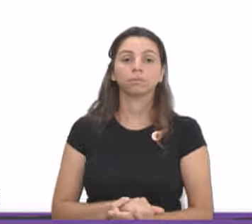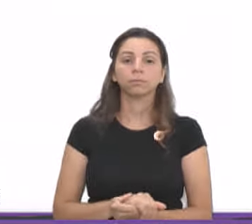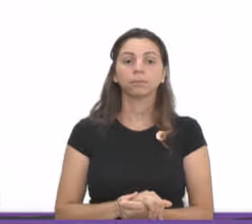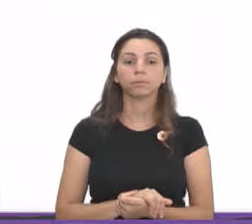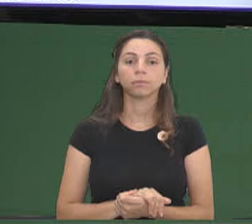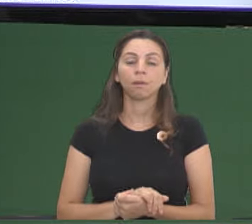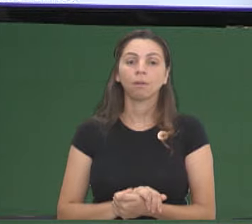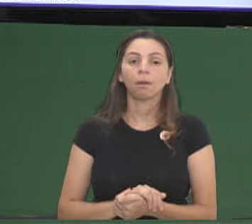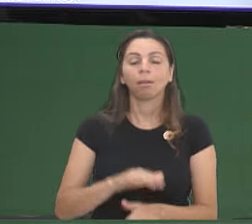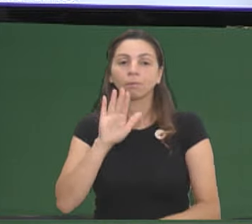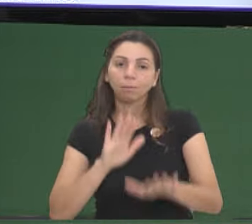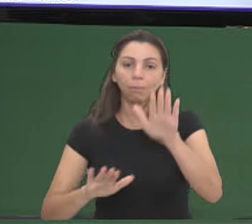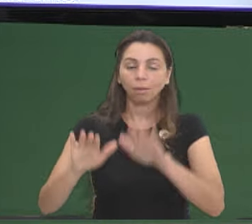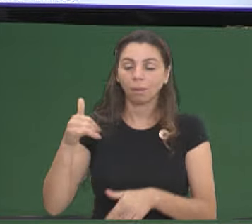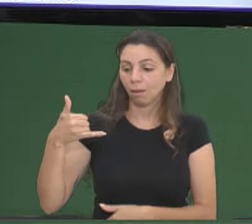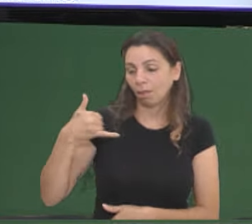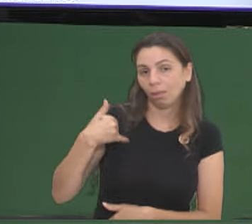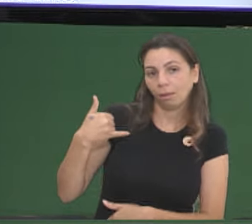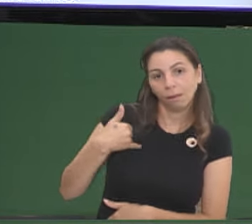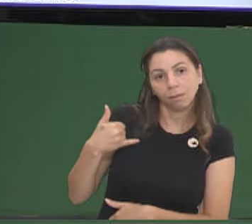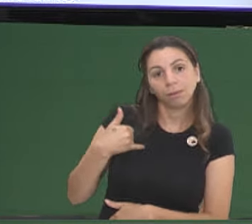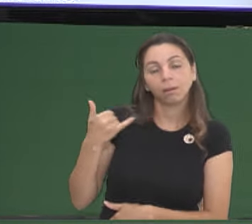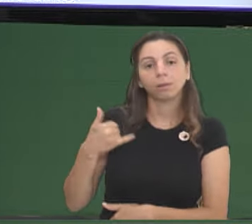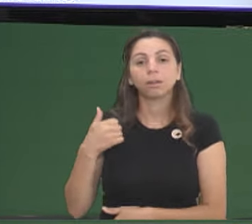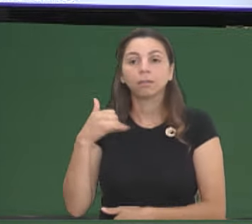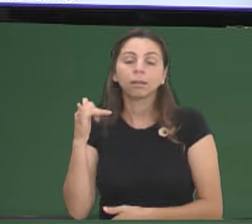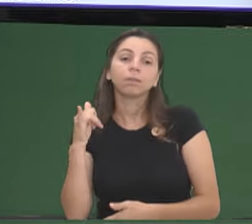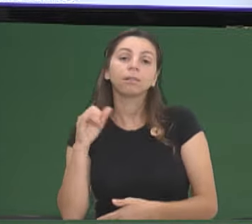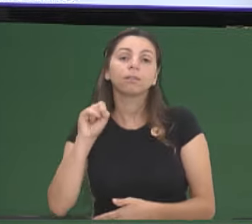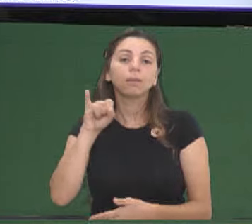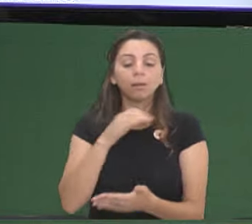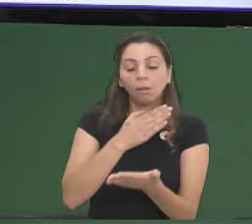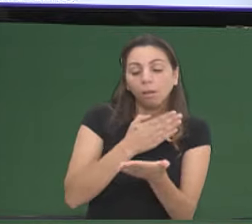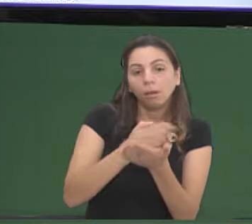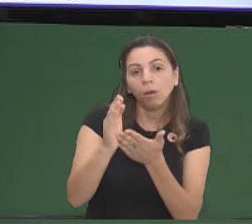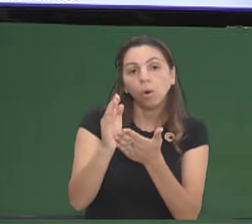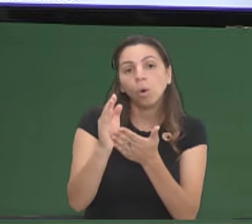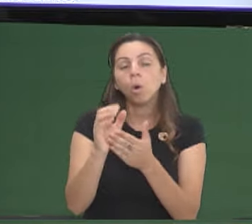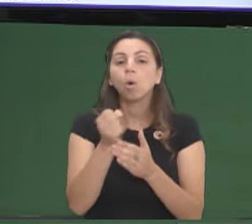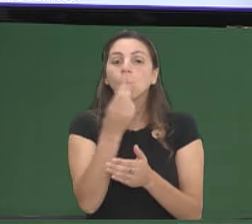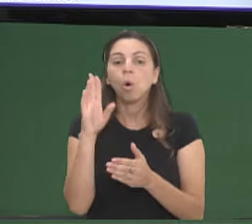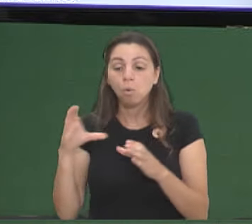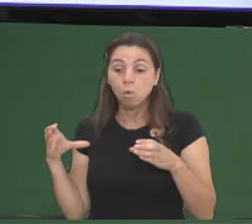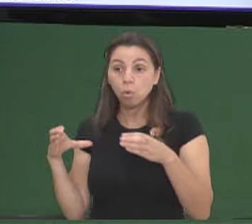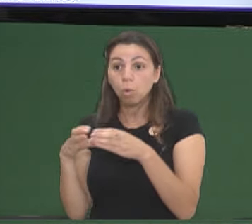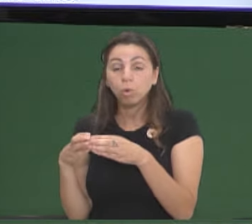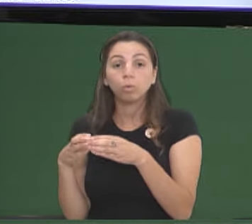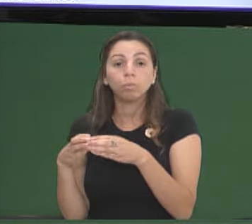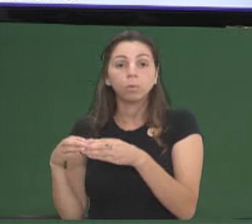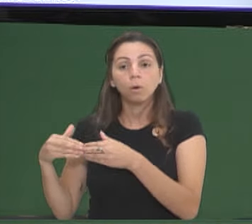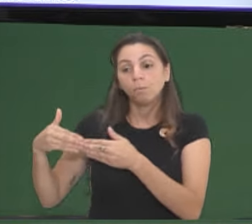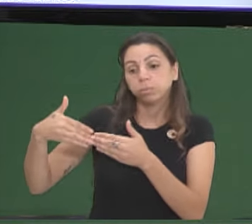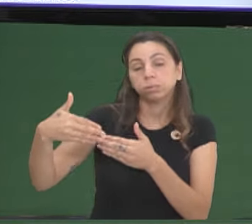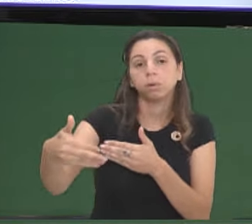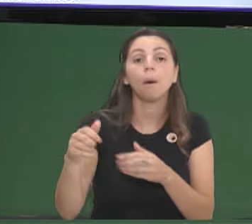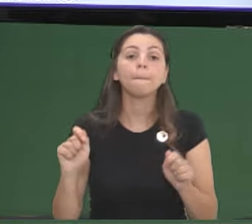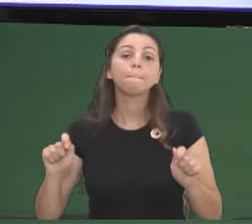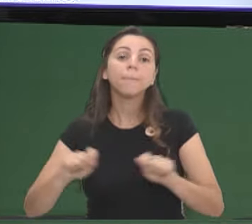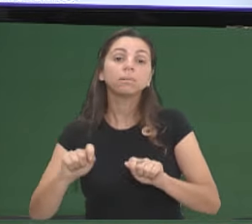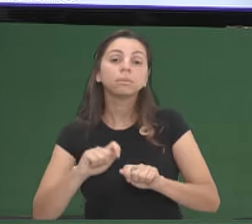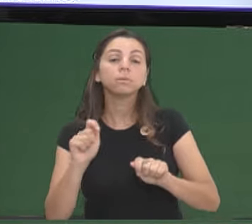da idade, né? Se é iniciante, se já é uma turma já mais um pouco avançada, né? Temos que considerar as tendências